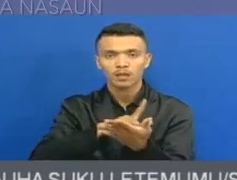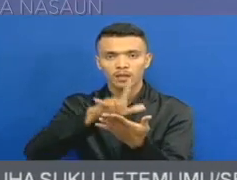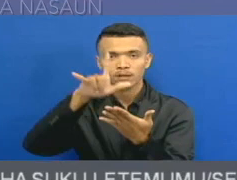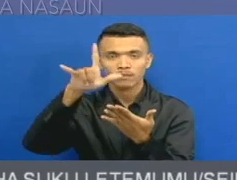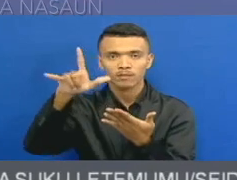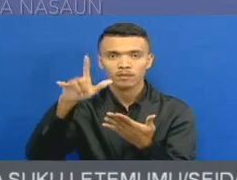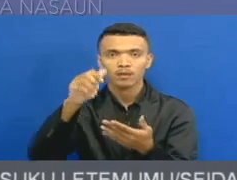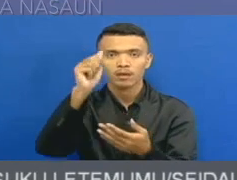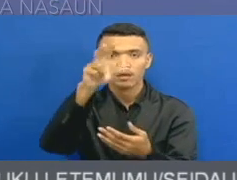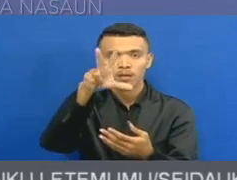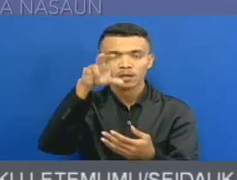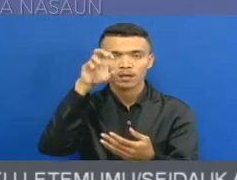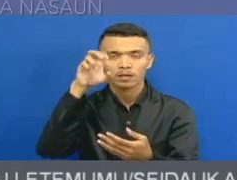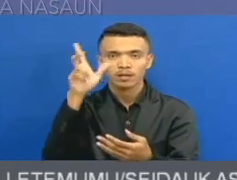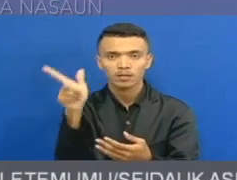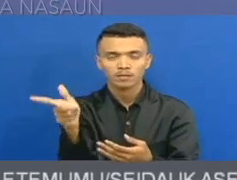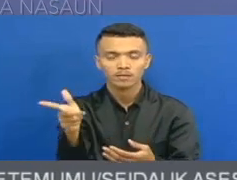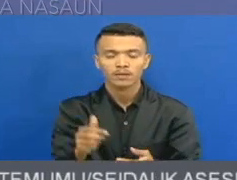Airbus A320 iranês.